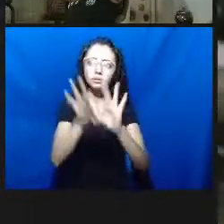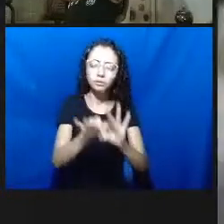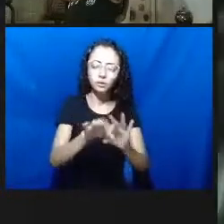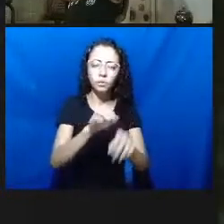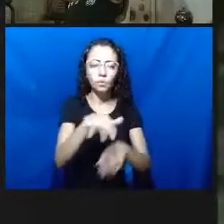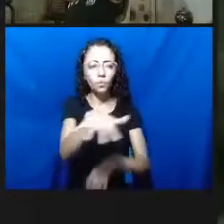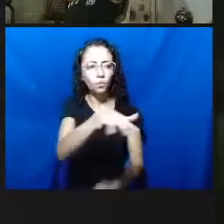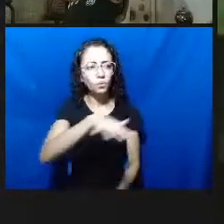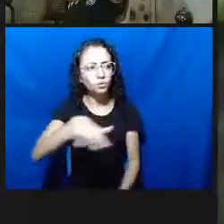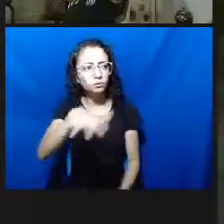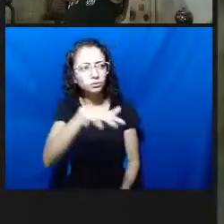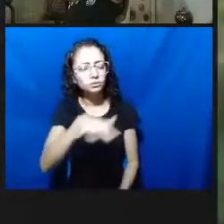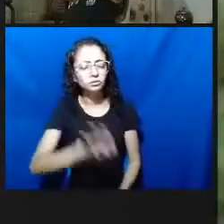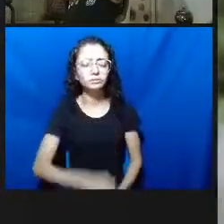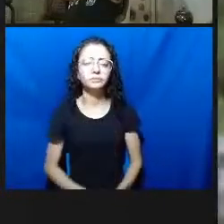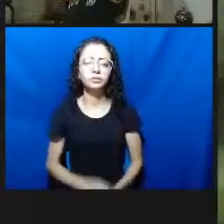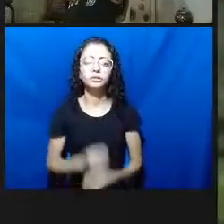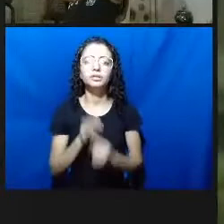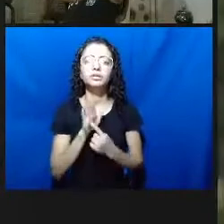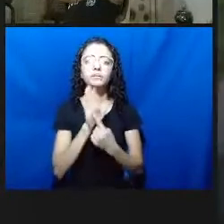de pensar que é corporal,